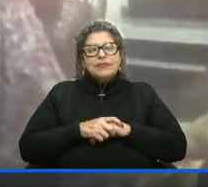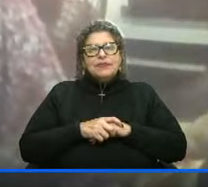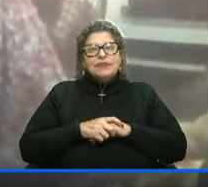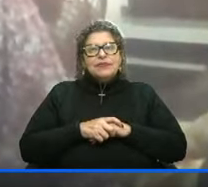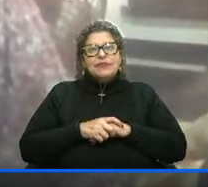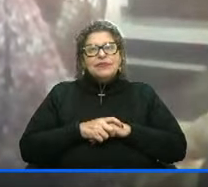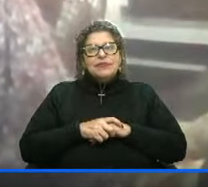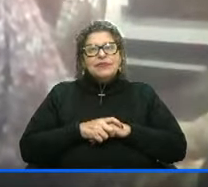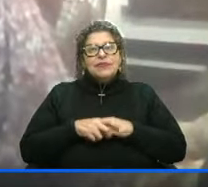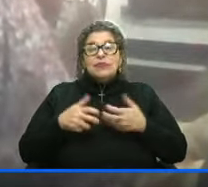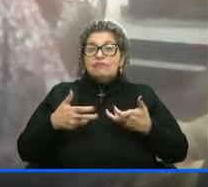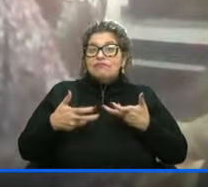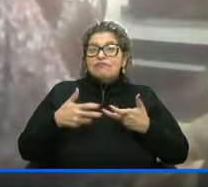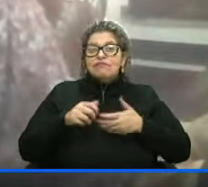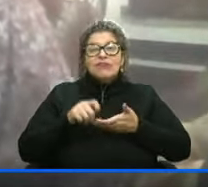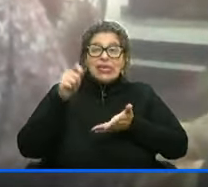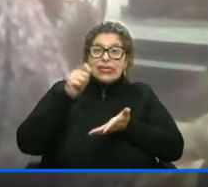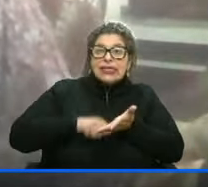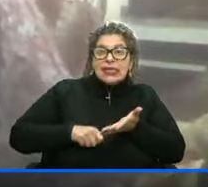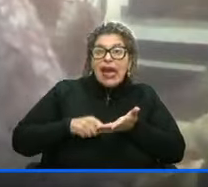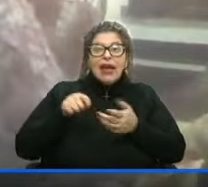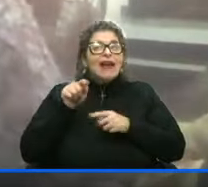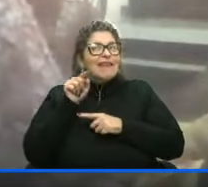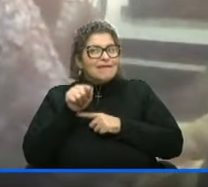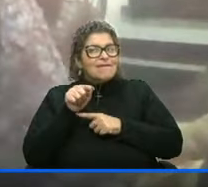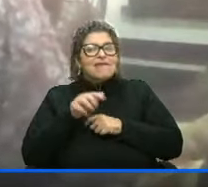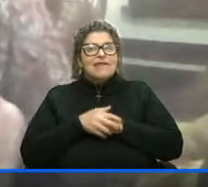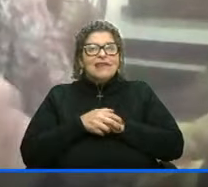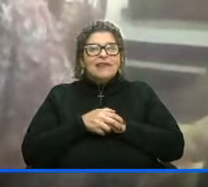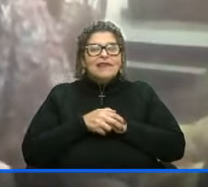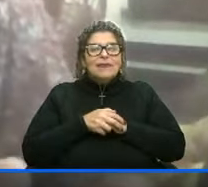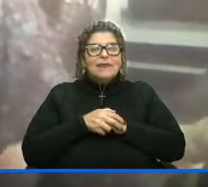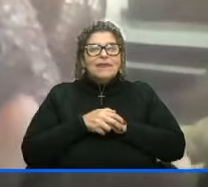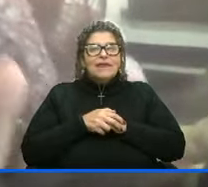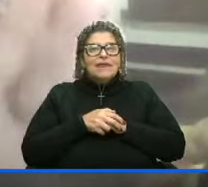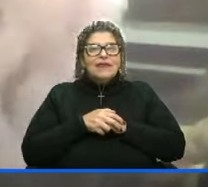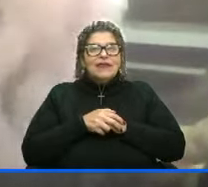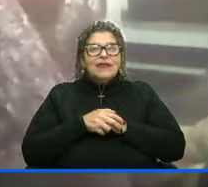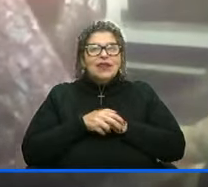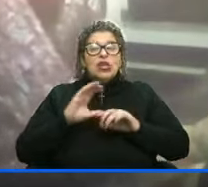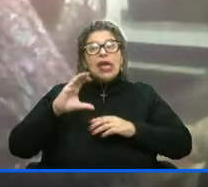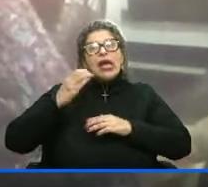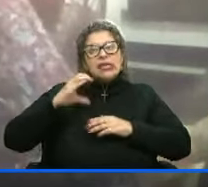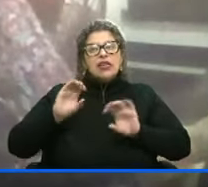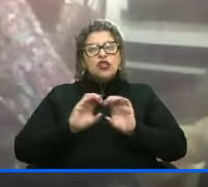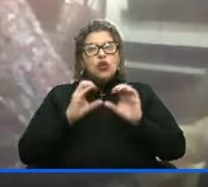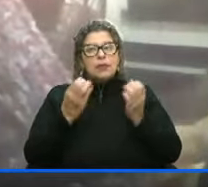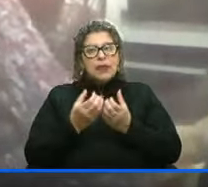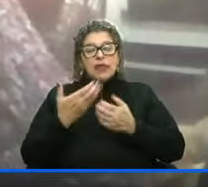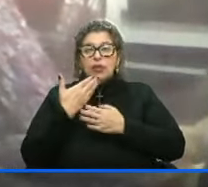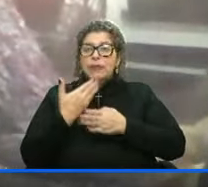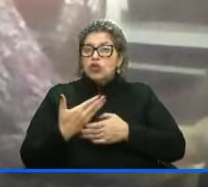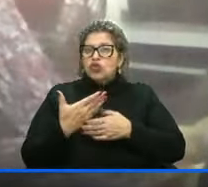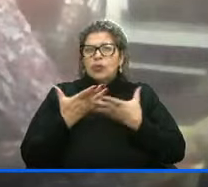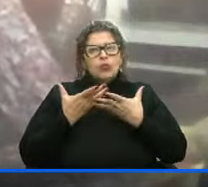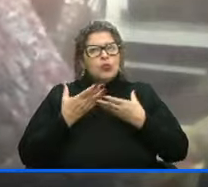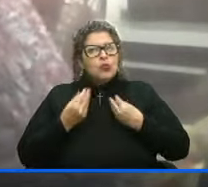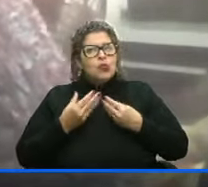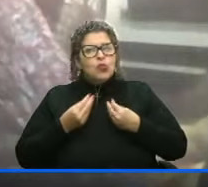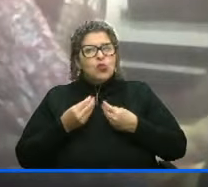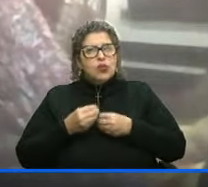Eu quero assinar embaixo que a Maria... conjunto das creches comunitárias solicitavam muito